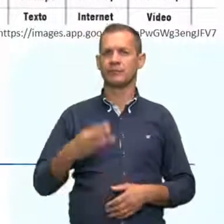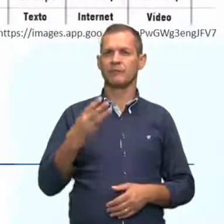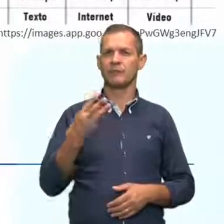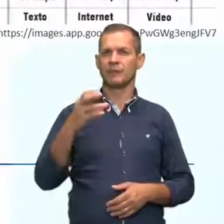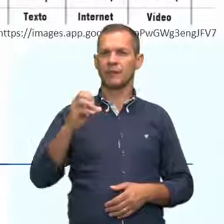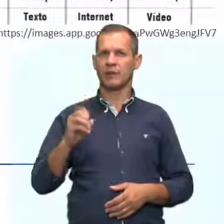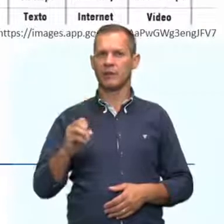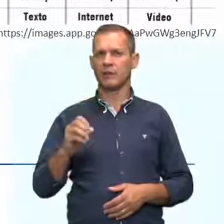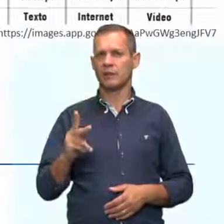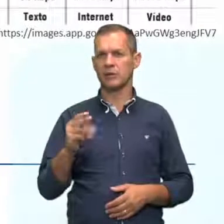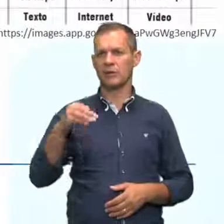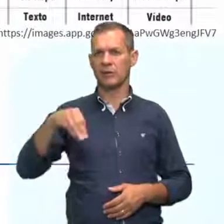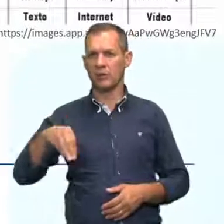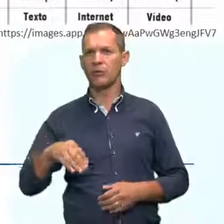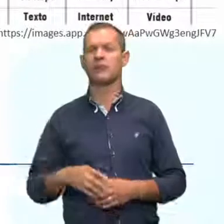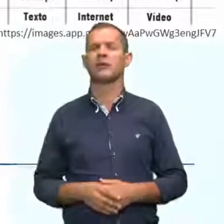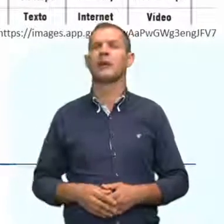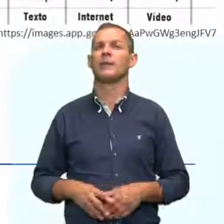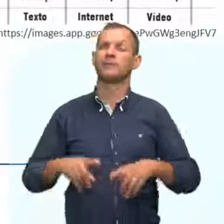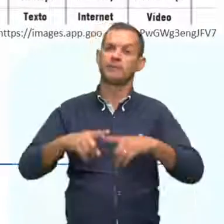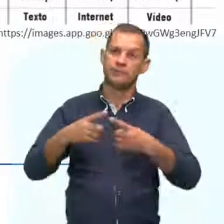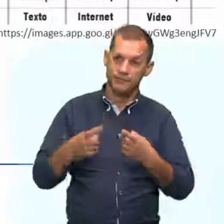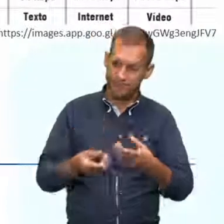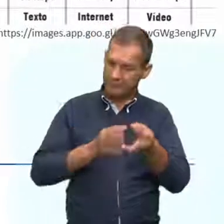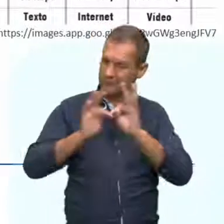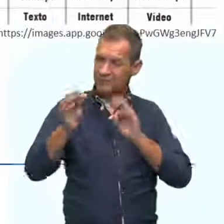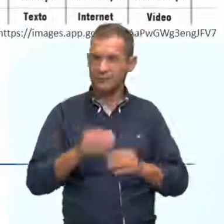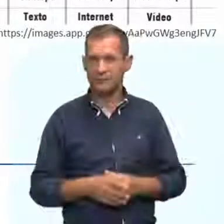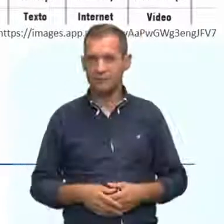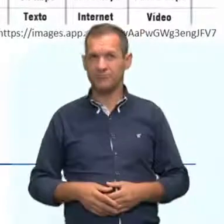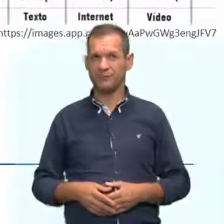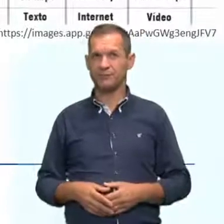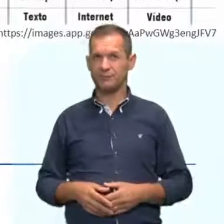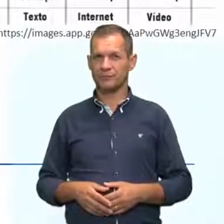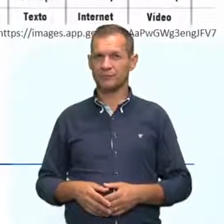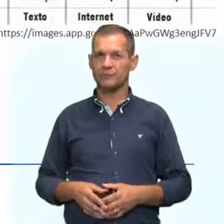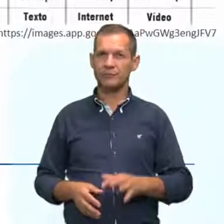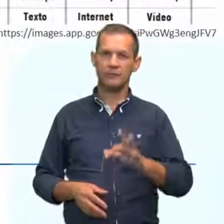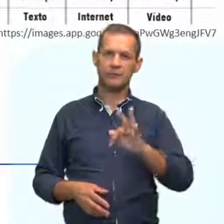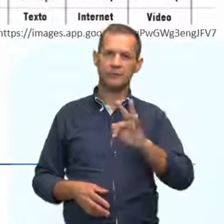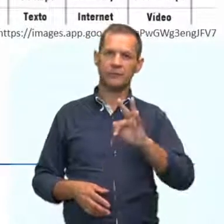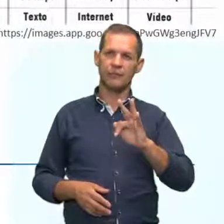a 30 quilômetros. Tecnologia full duplex